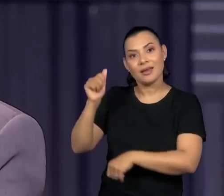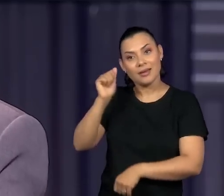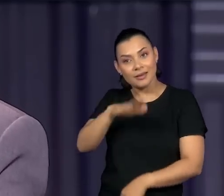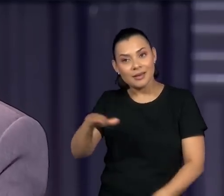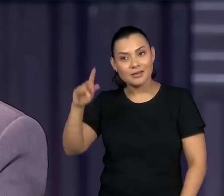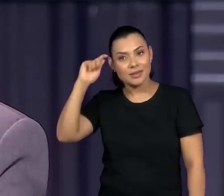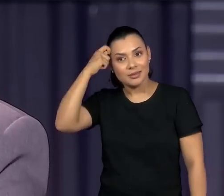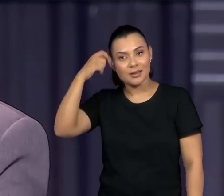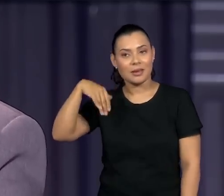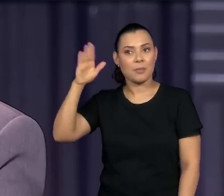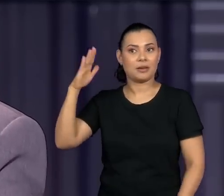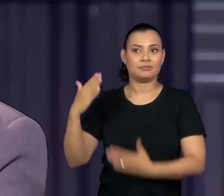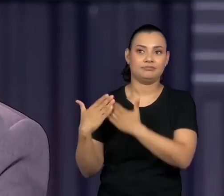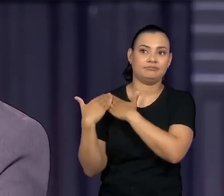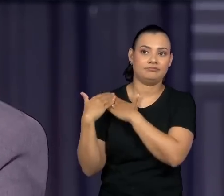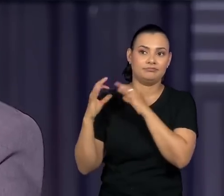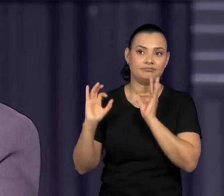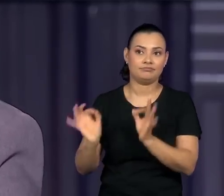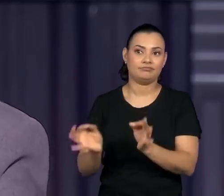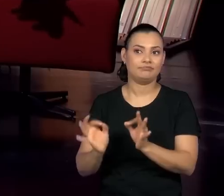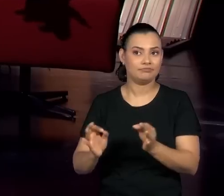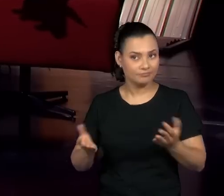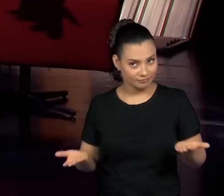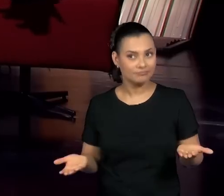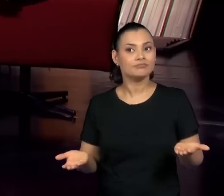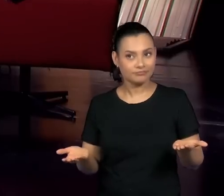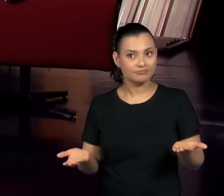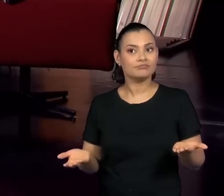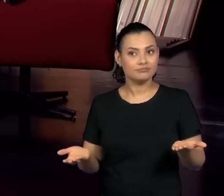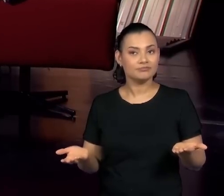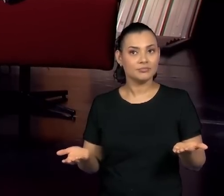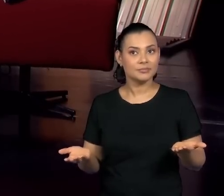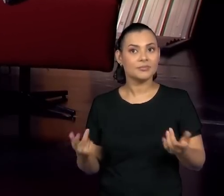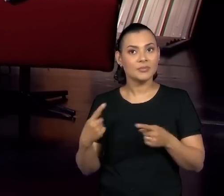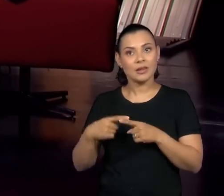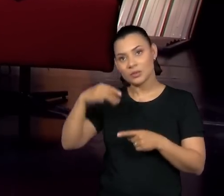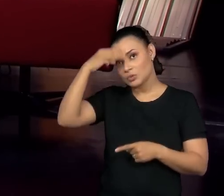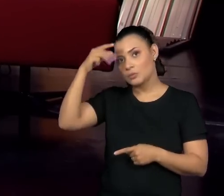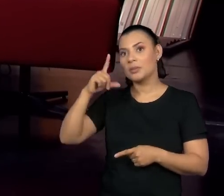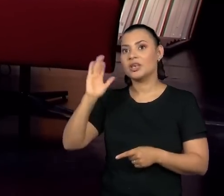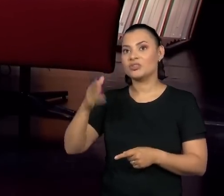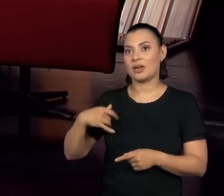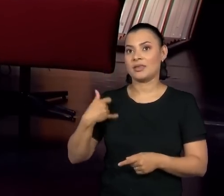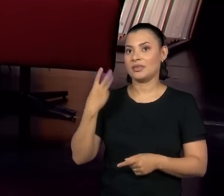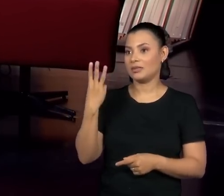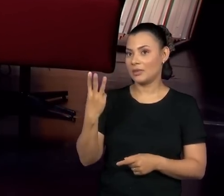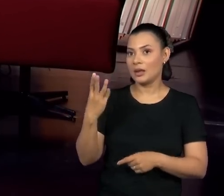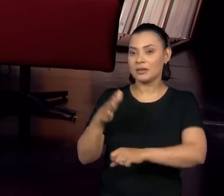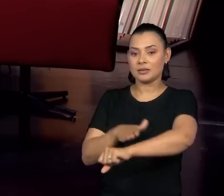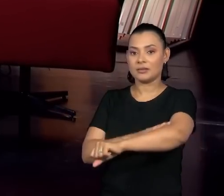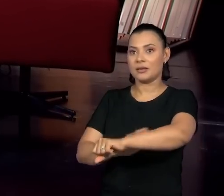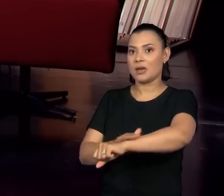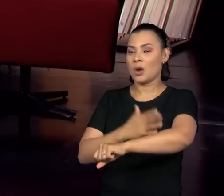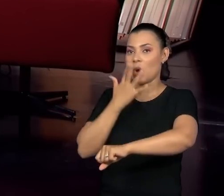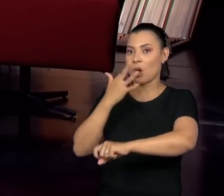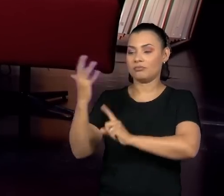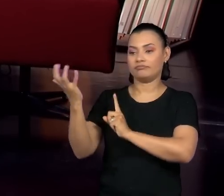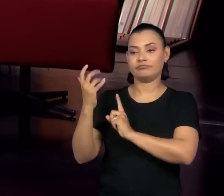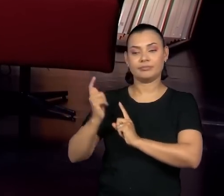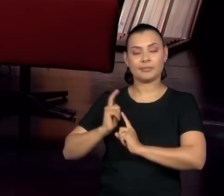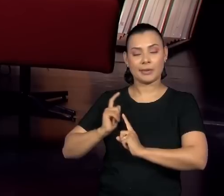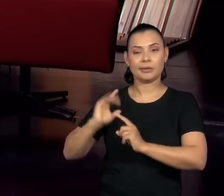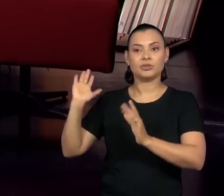é mais uma responsabilidade ainda, né? Minha sobrinha tem 3 anos e ela já tá passando os perrengues, né? Que a pele dela acompanha